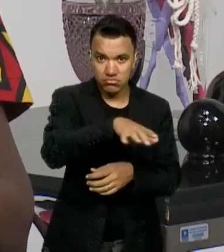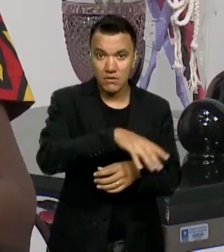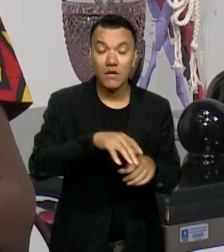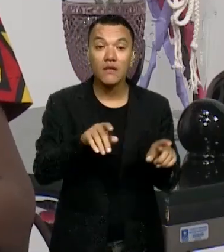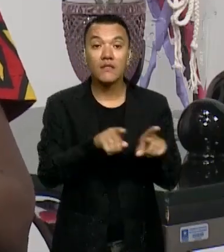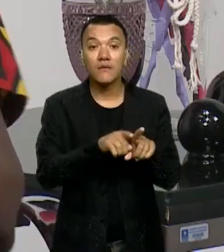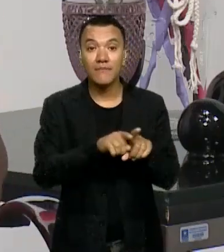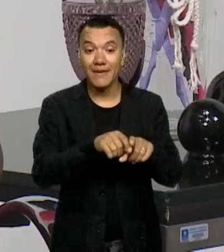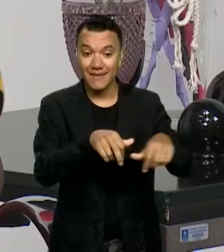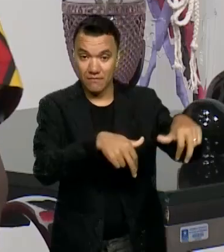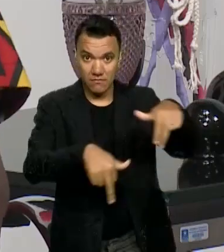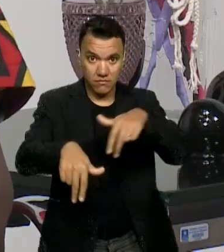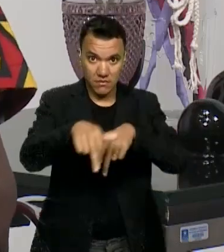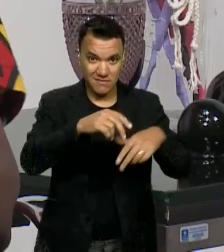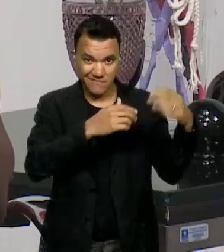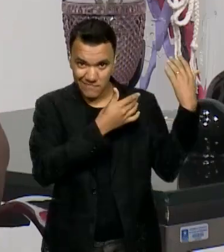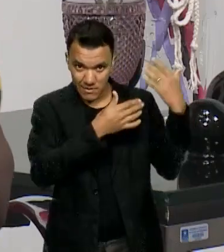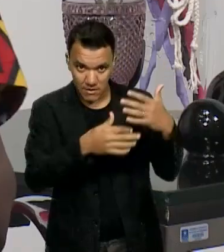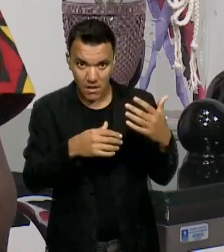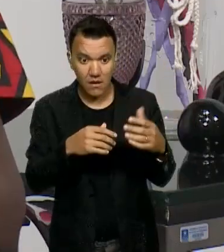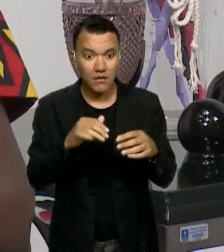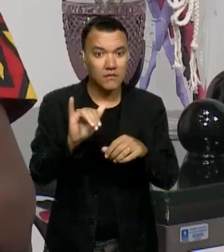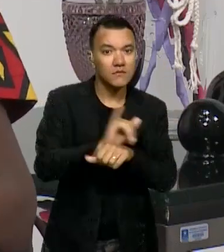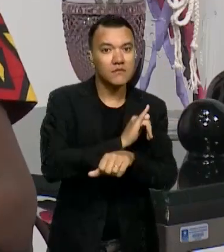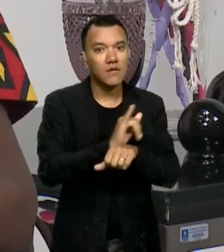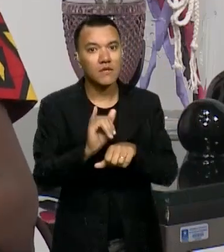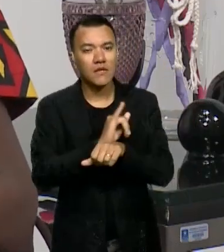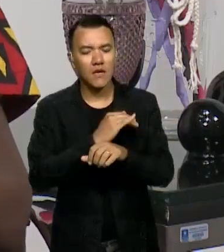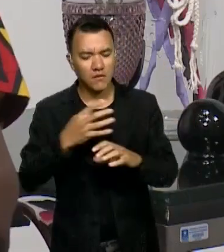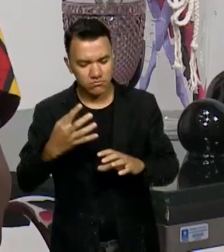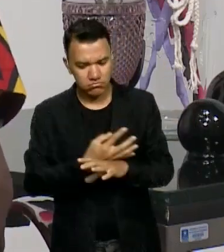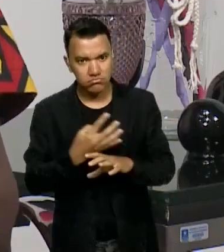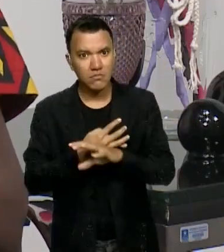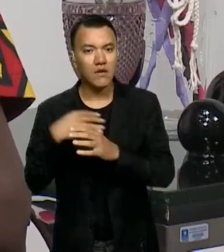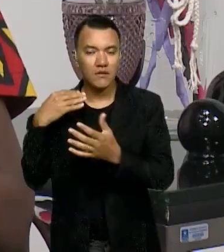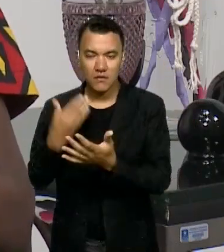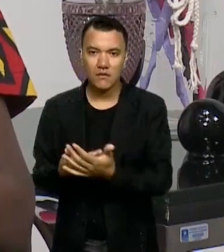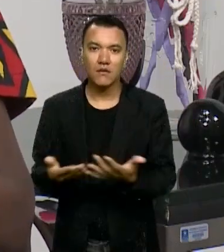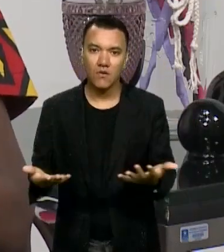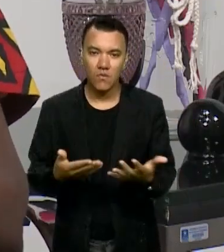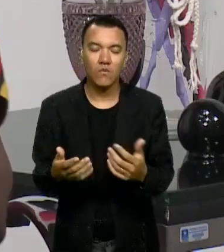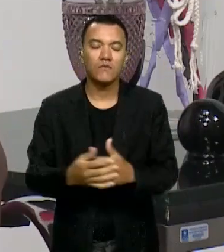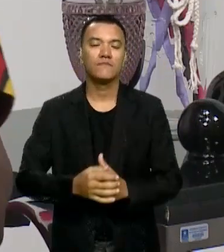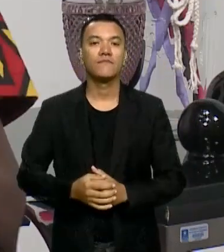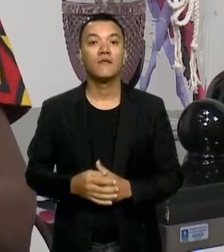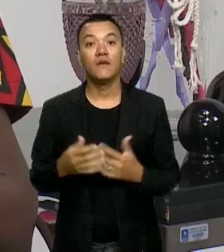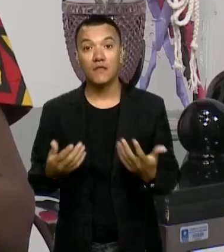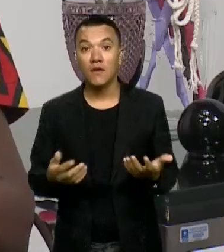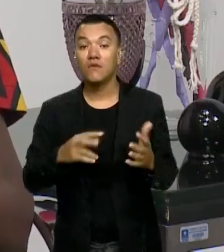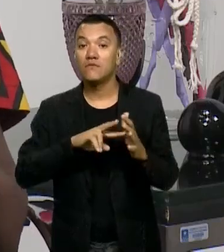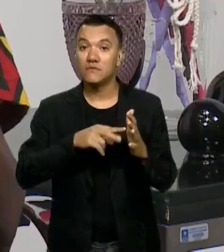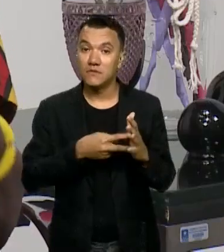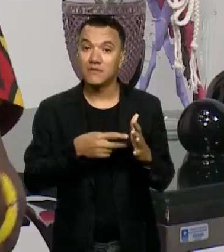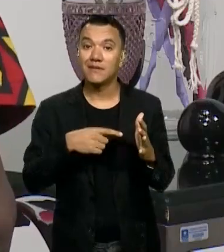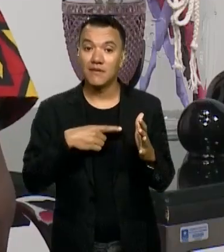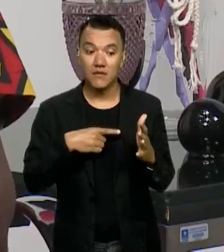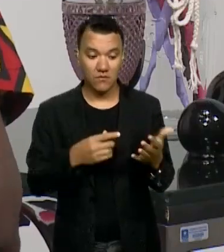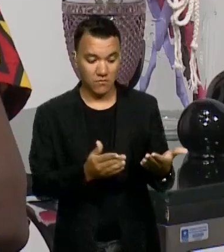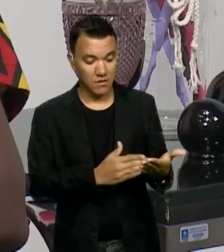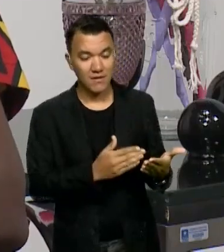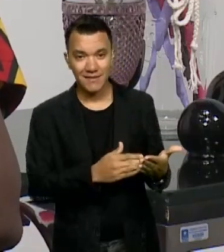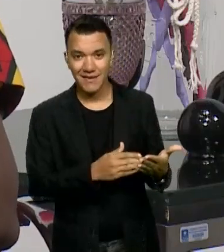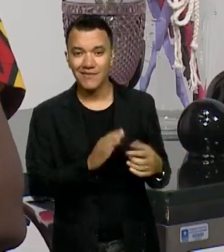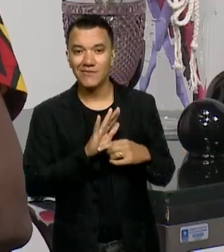povos usaram para viver e resistir até hoje. Então, é nesse sentido que o caderno vem